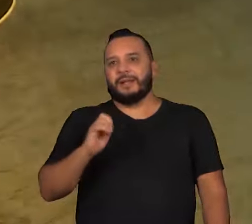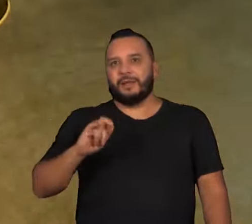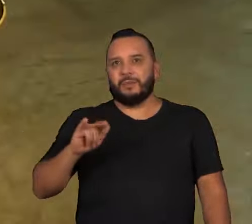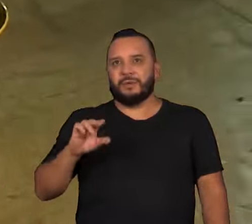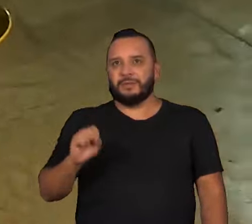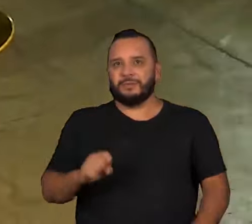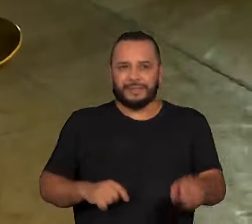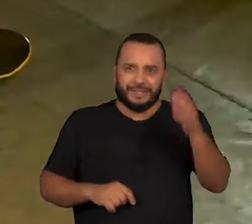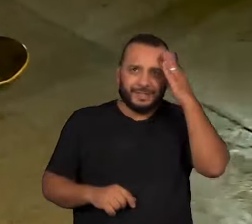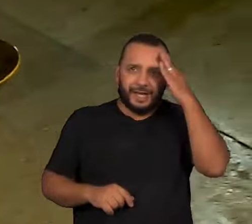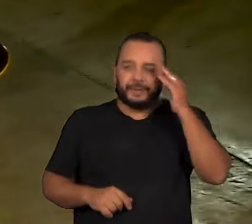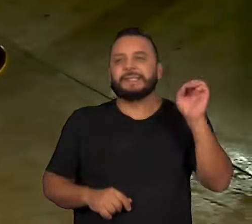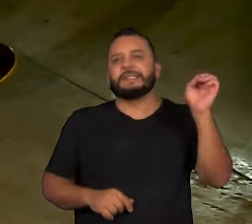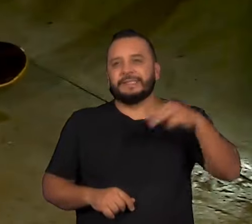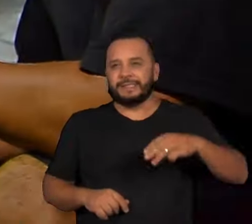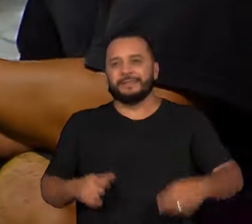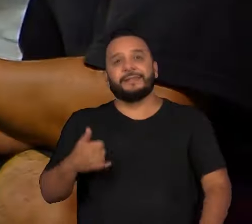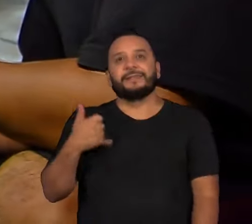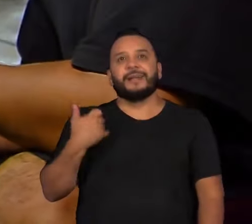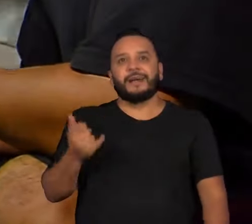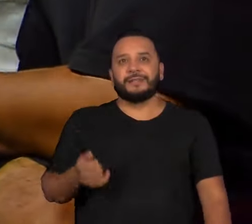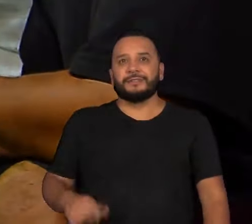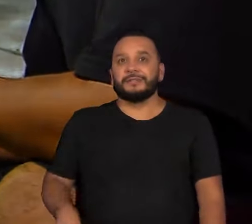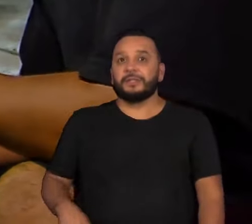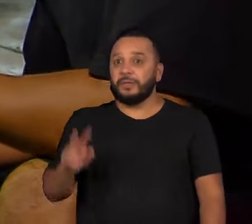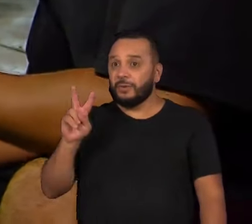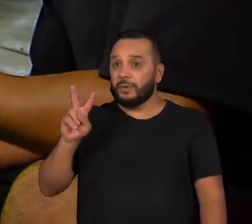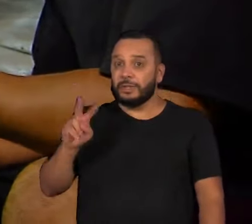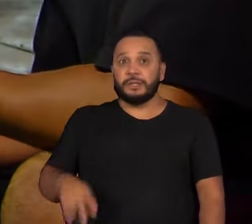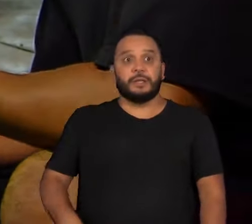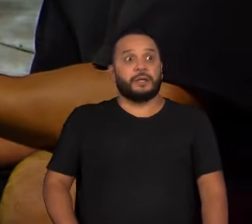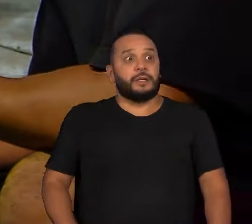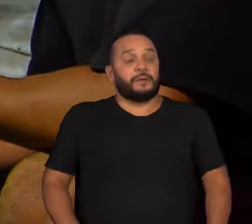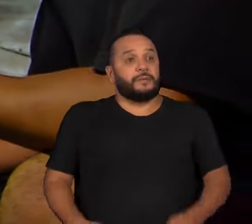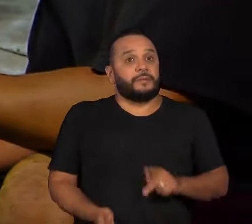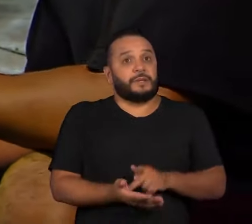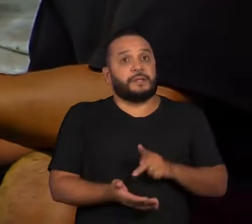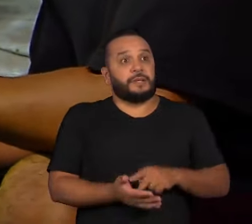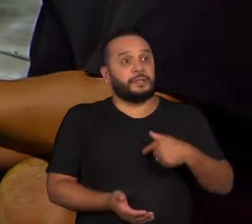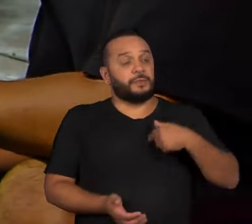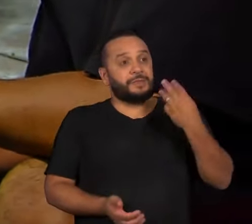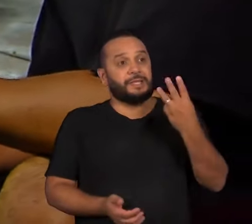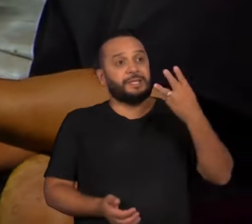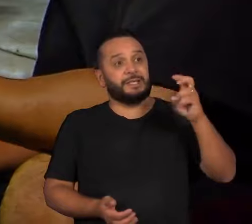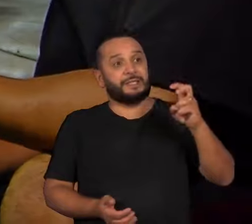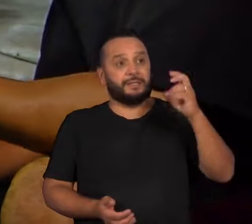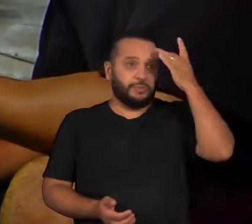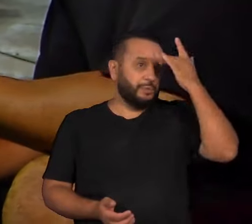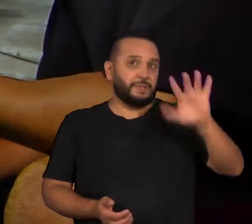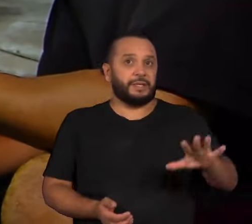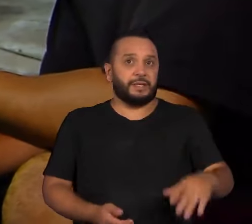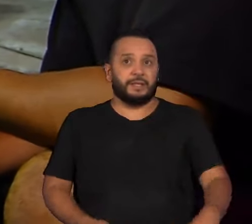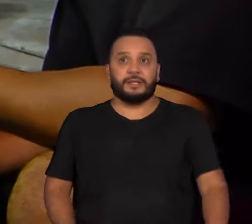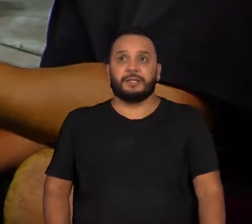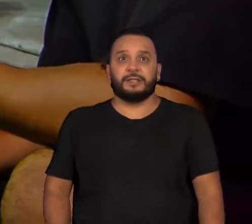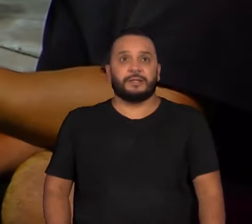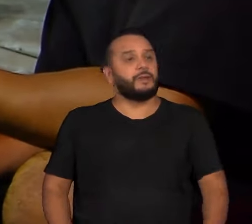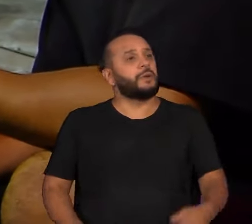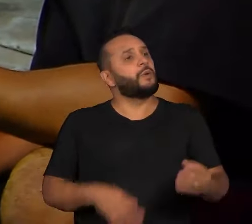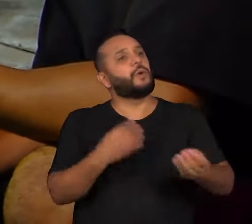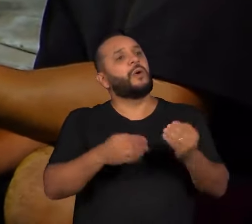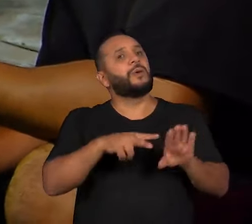skate? Sim. Quantos anos você tem? Mentira. Eu tenho 35 e não sei. E como é que